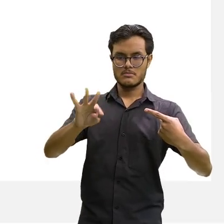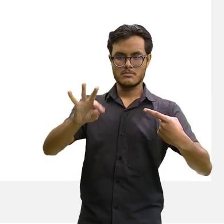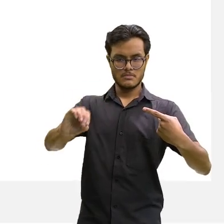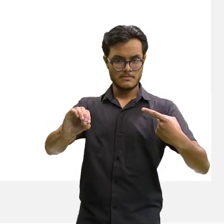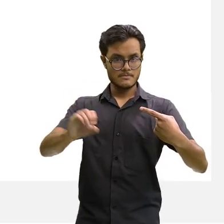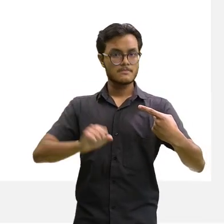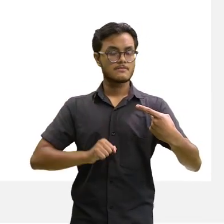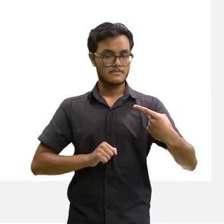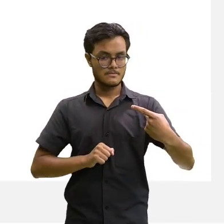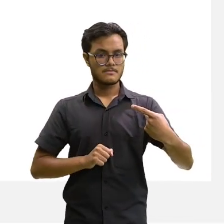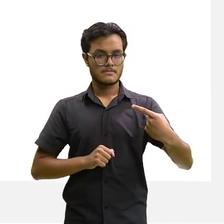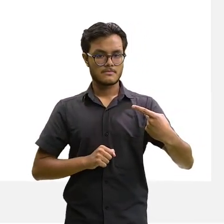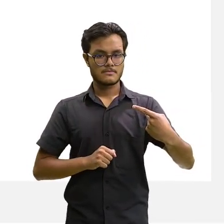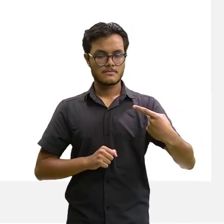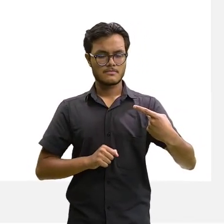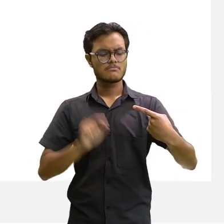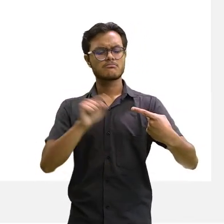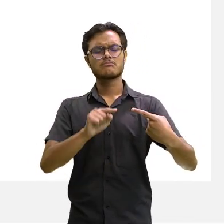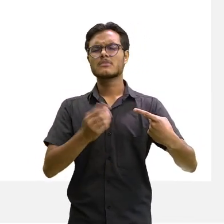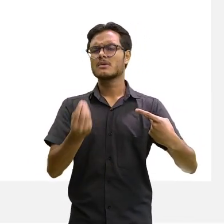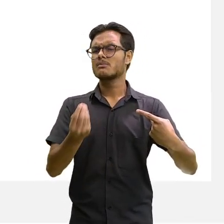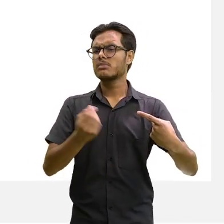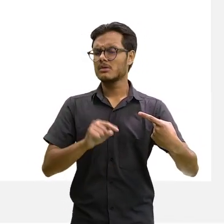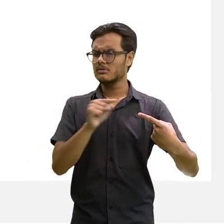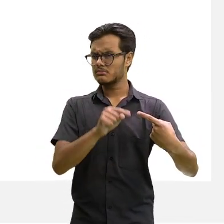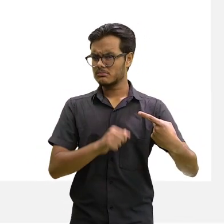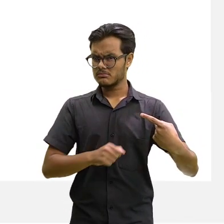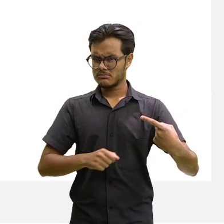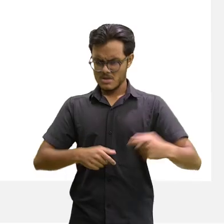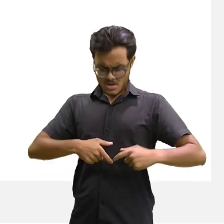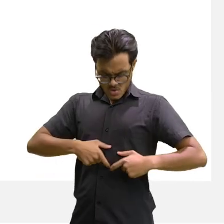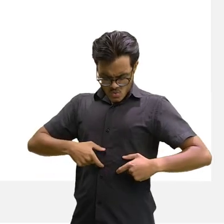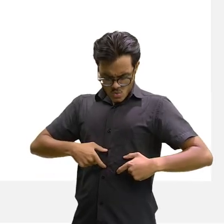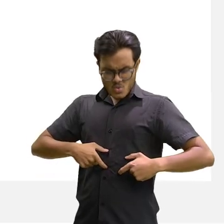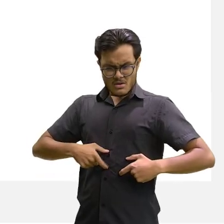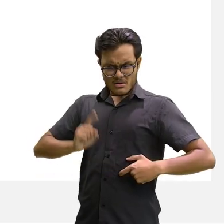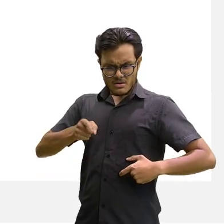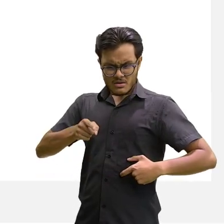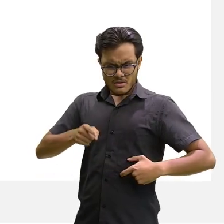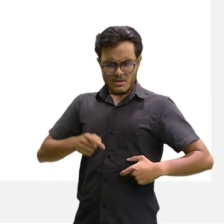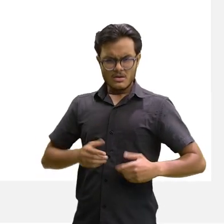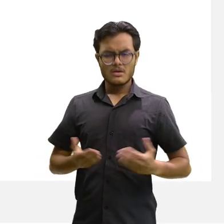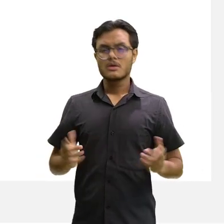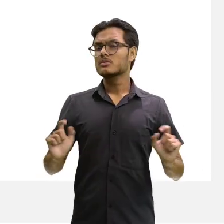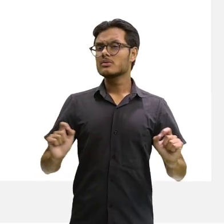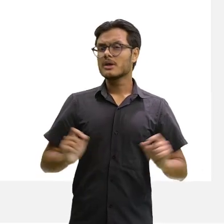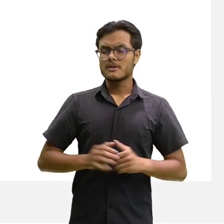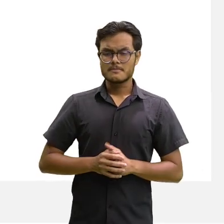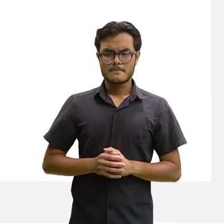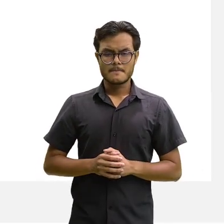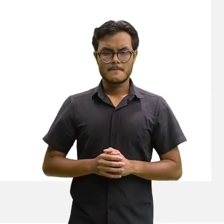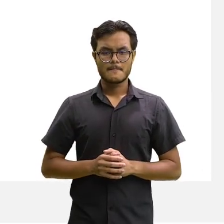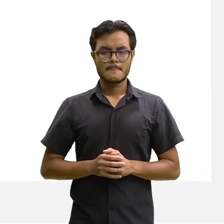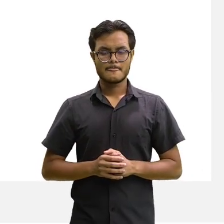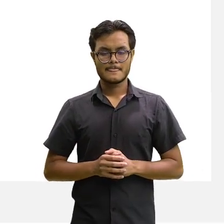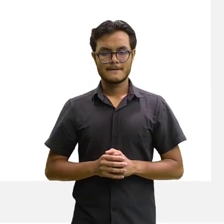bicarbonato. Pô, prof, para que serve o bicarbonato? O bicarbonato, gente, ele serve